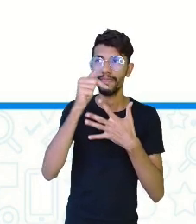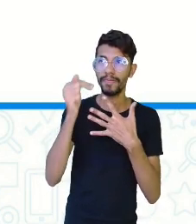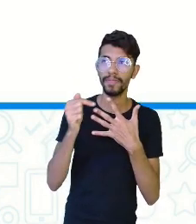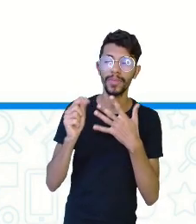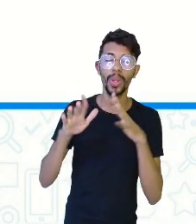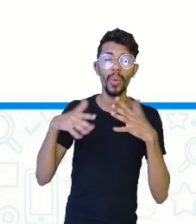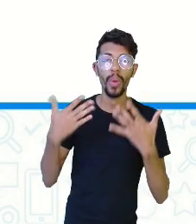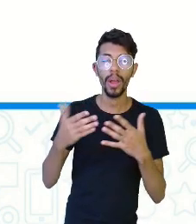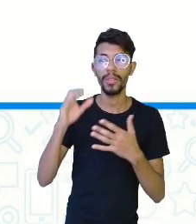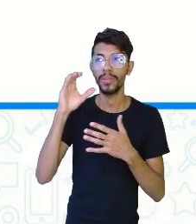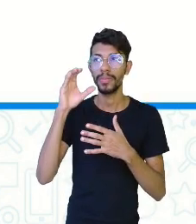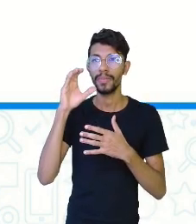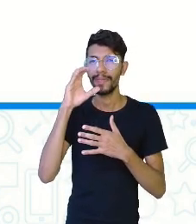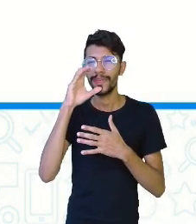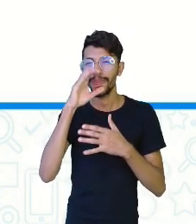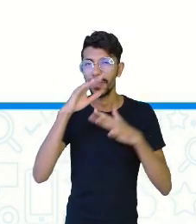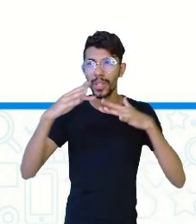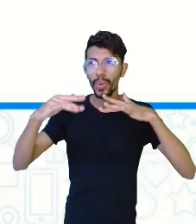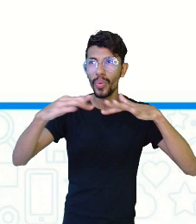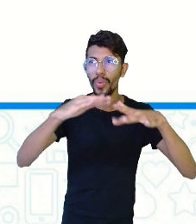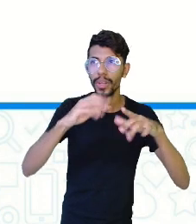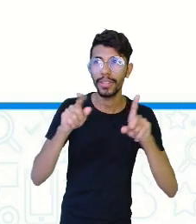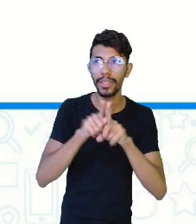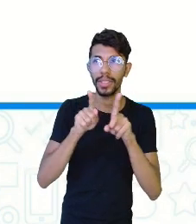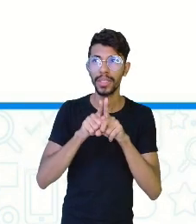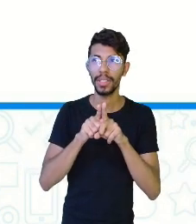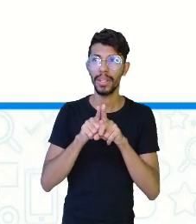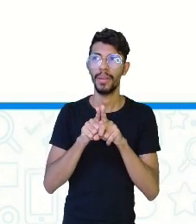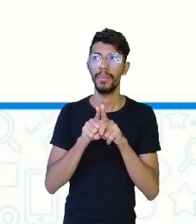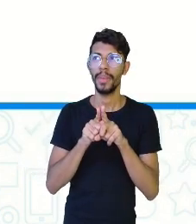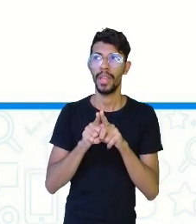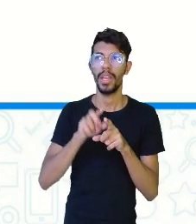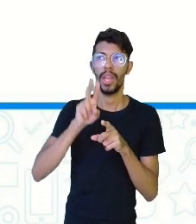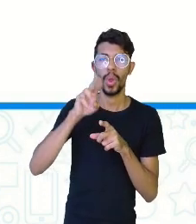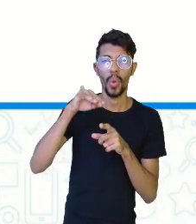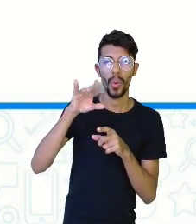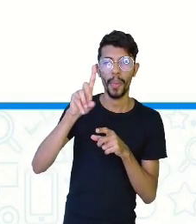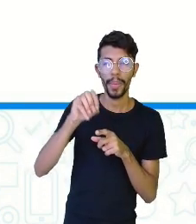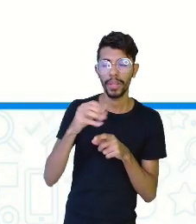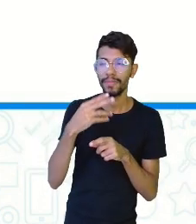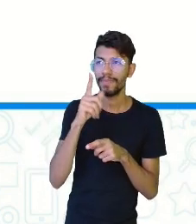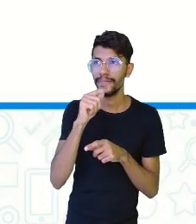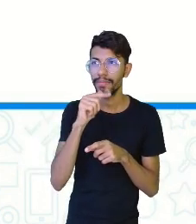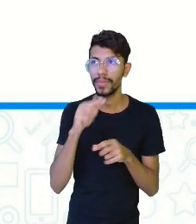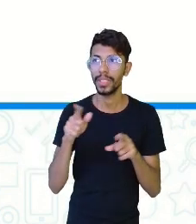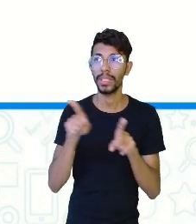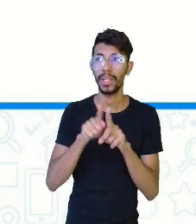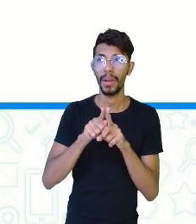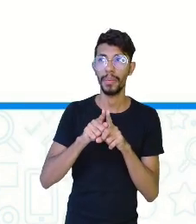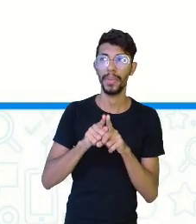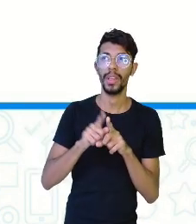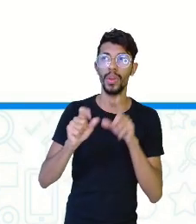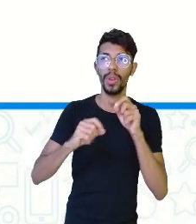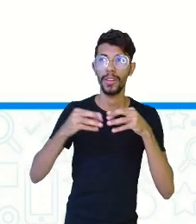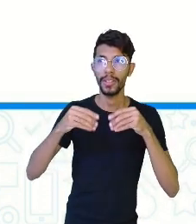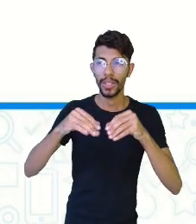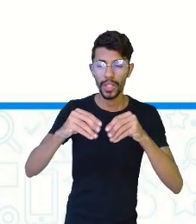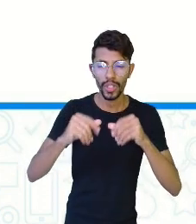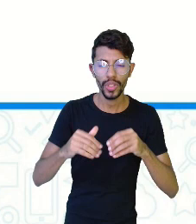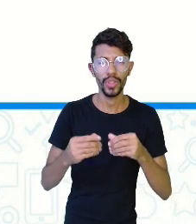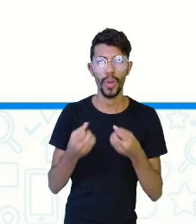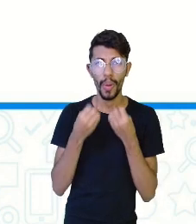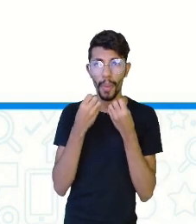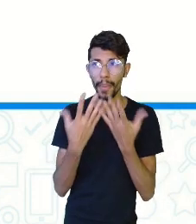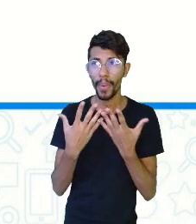seu solo fértil, conhecido como massapé. Além disso, há certa proximidade com